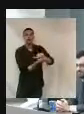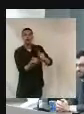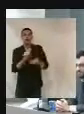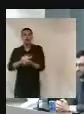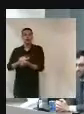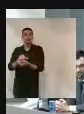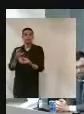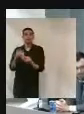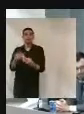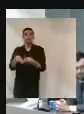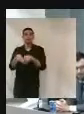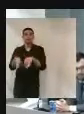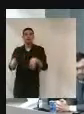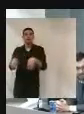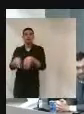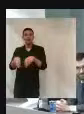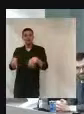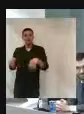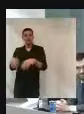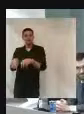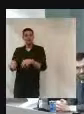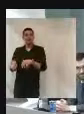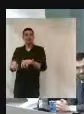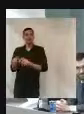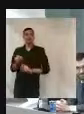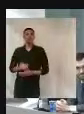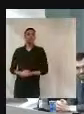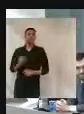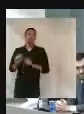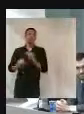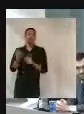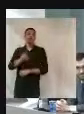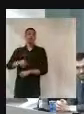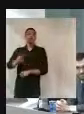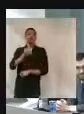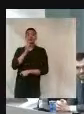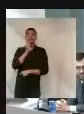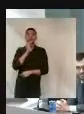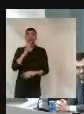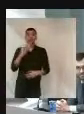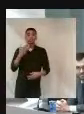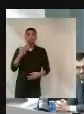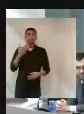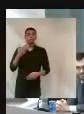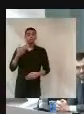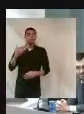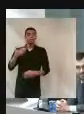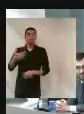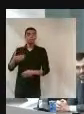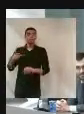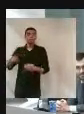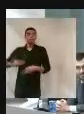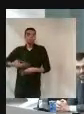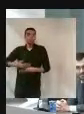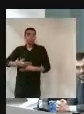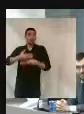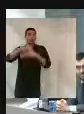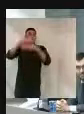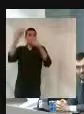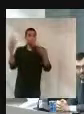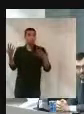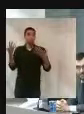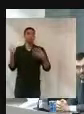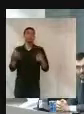vidro, como substituinte da areia ou do cimento, em cerâmicas vermelhas, granada